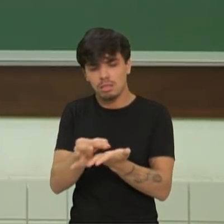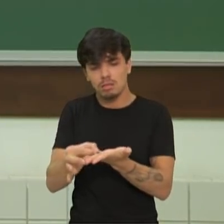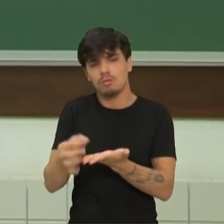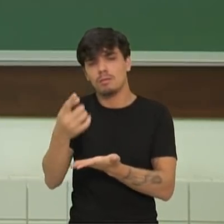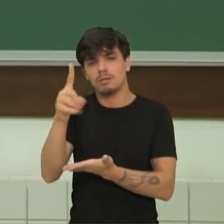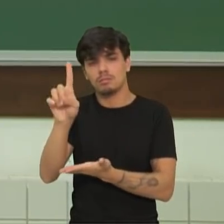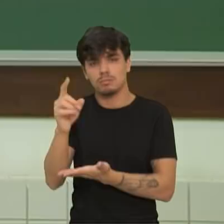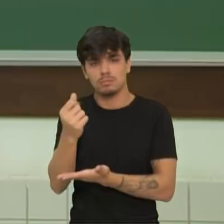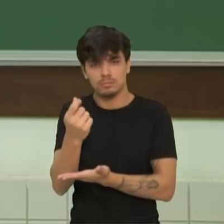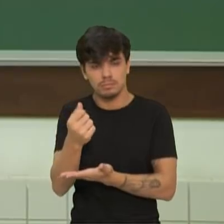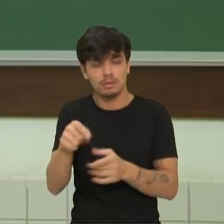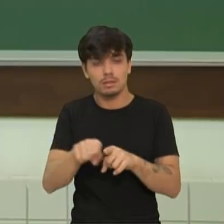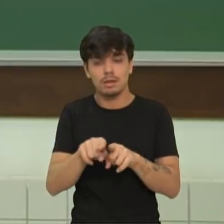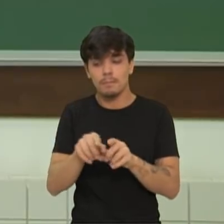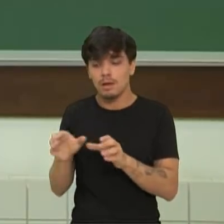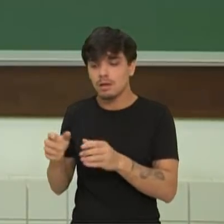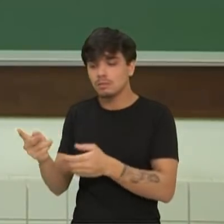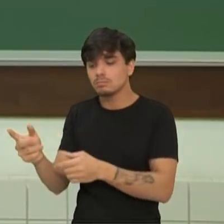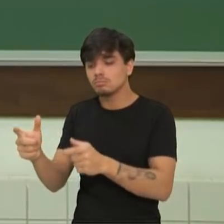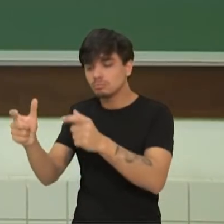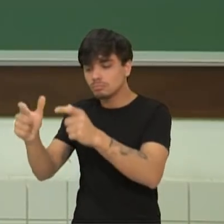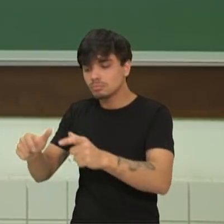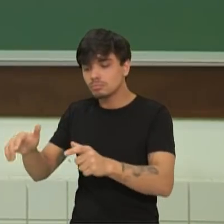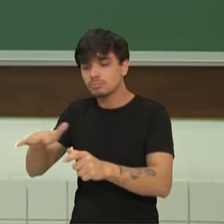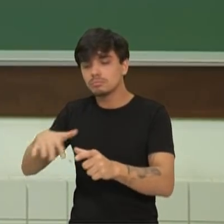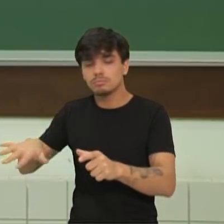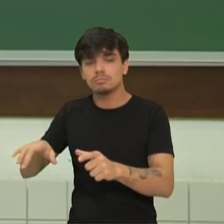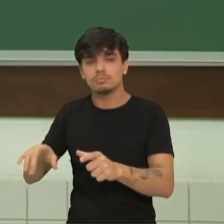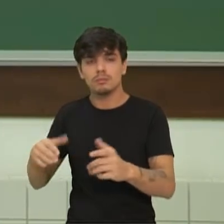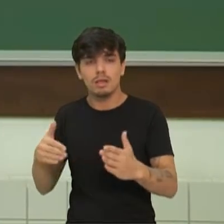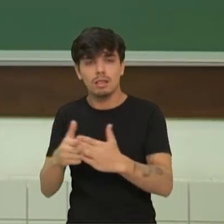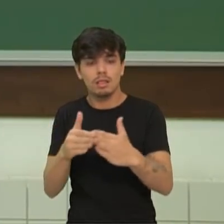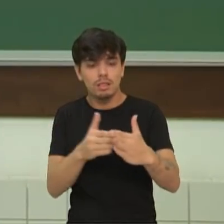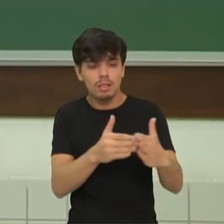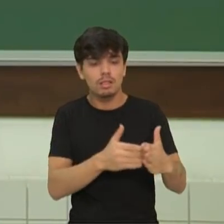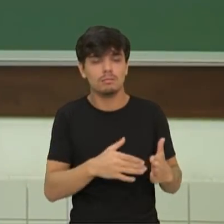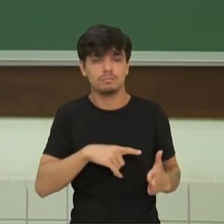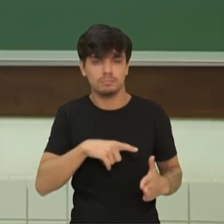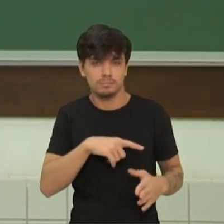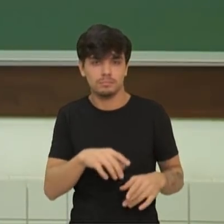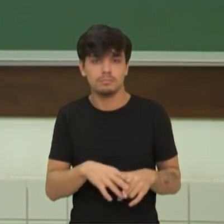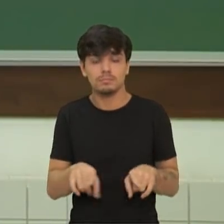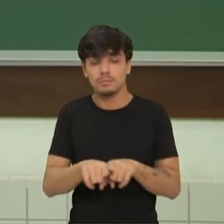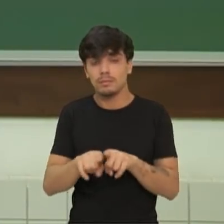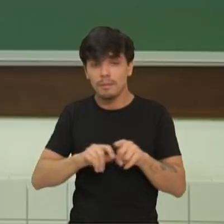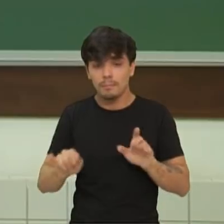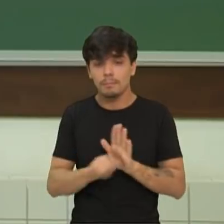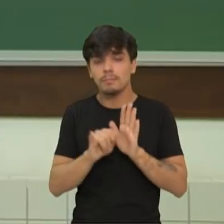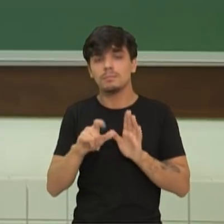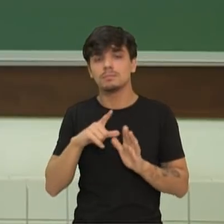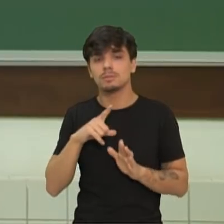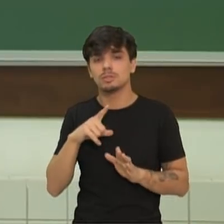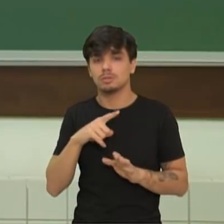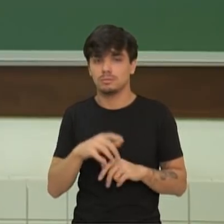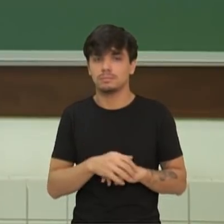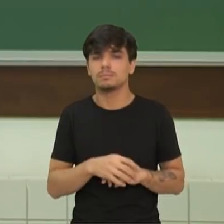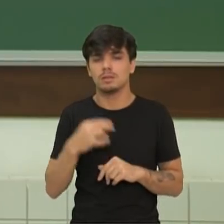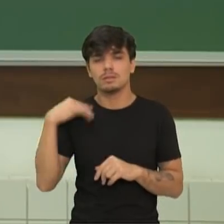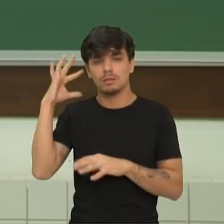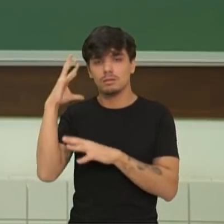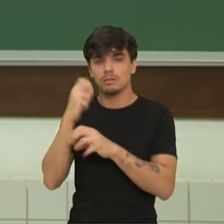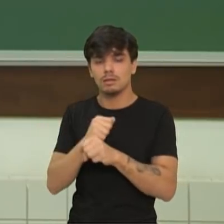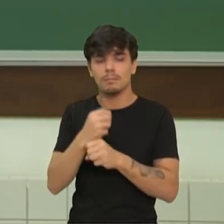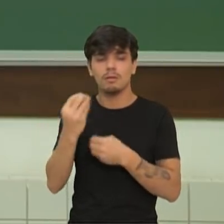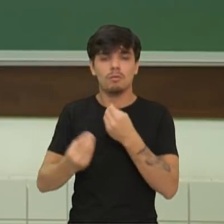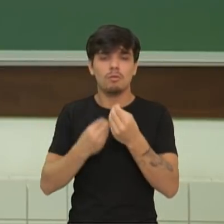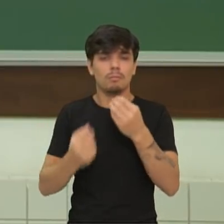né, o território que estava sendo delimitado, né, os tributos, o imposto. Então, nós relembramos tudo isso,